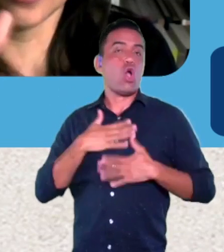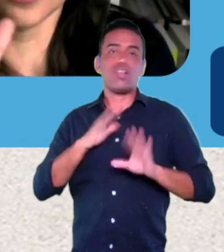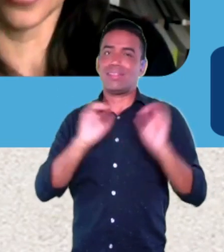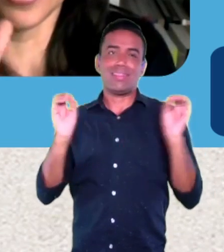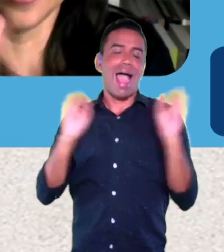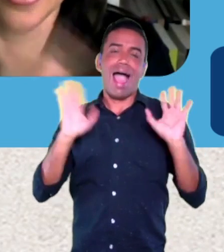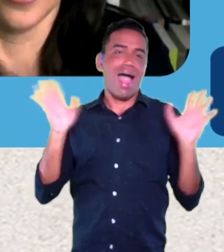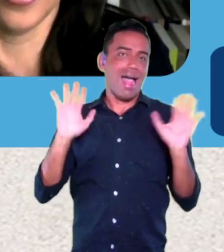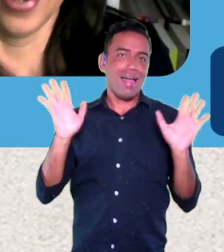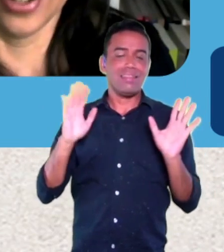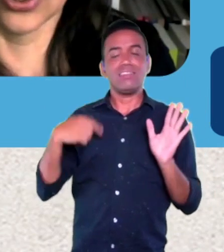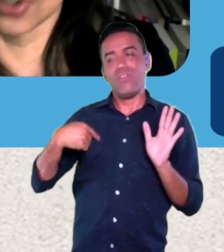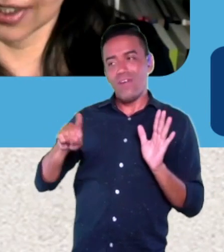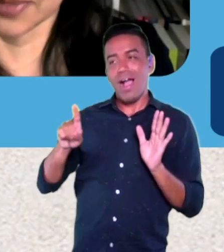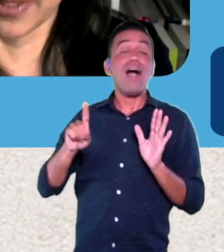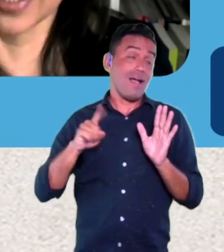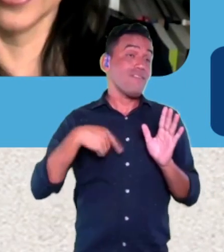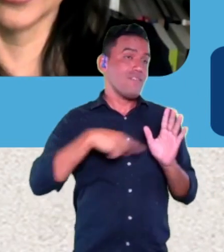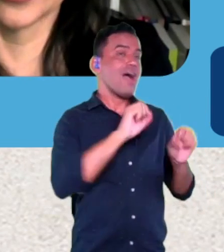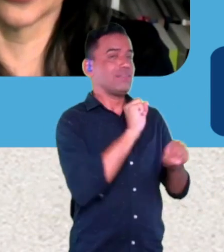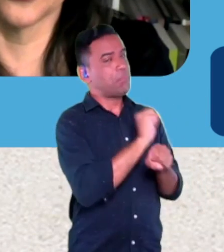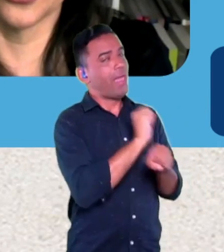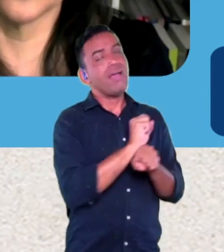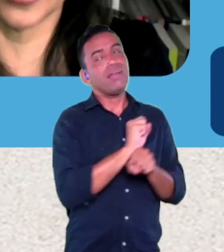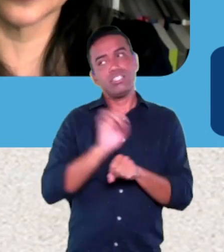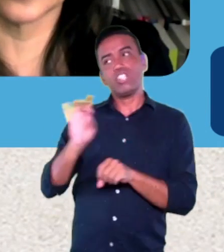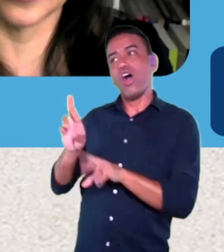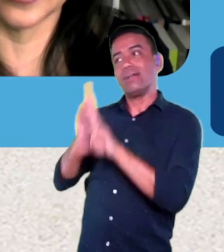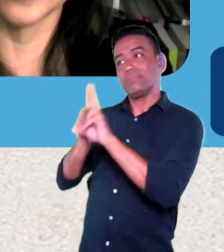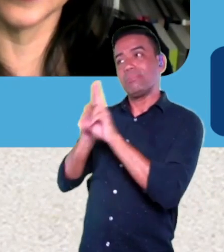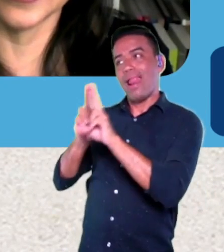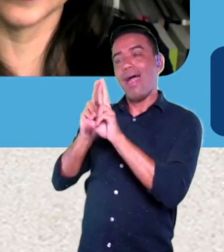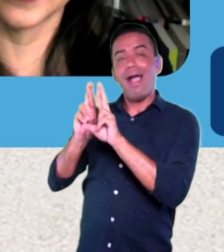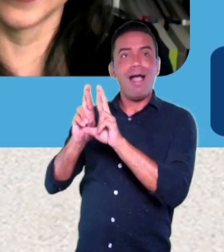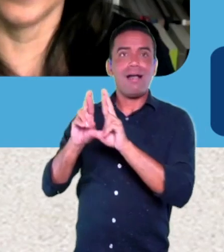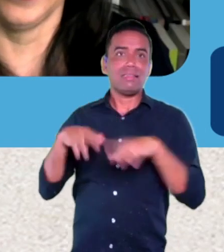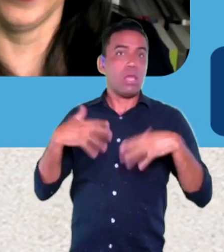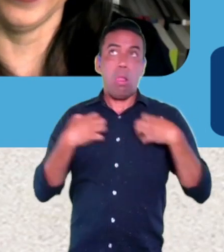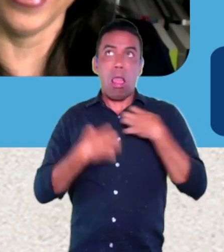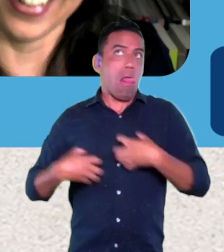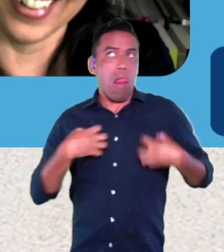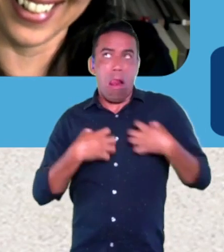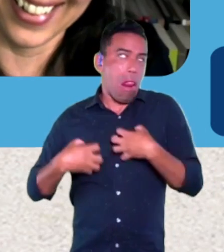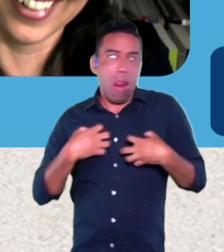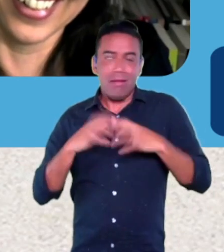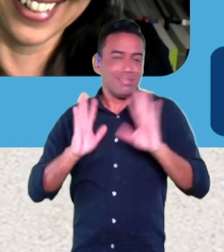e espera. Só esperando. Só não gosto de gastar nada antes.